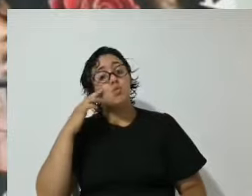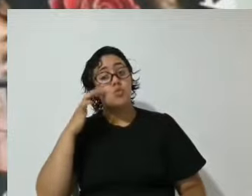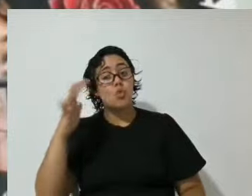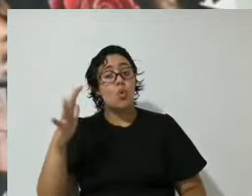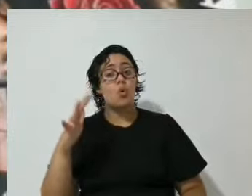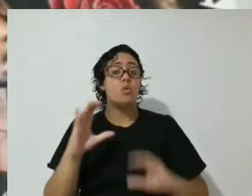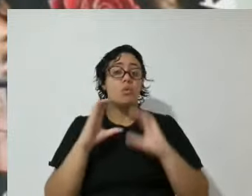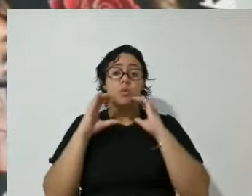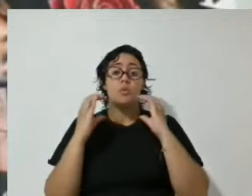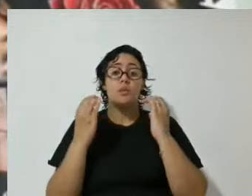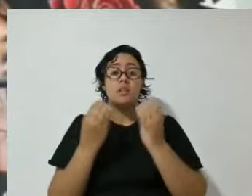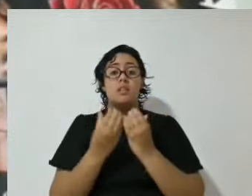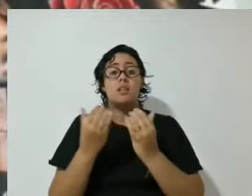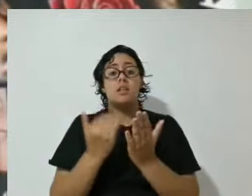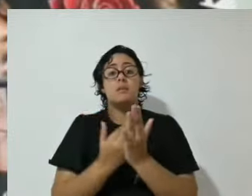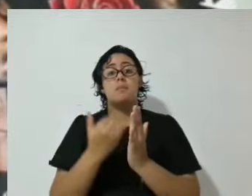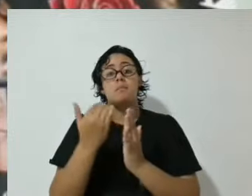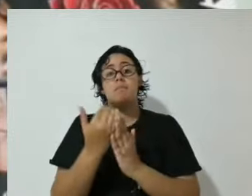mais